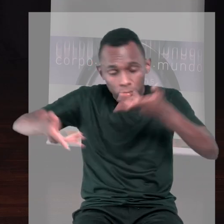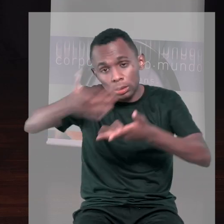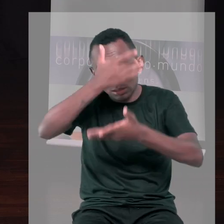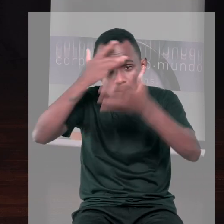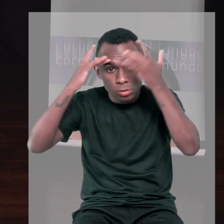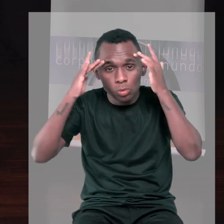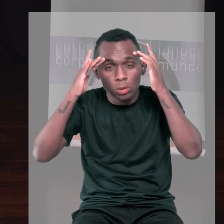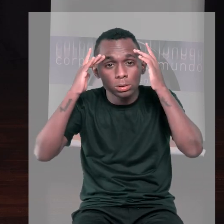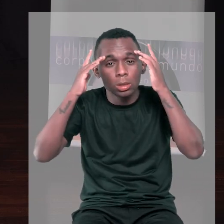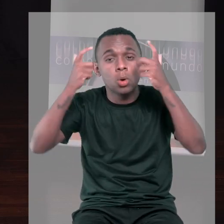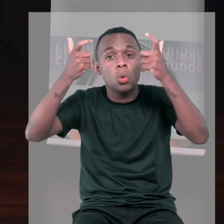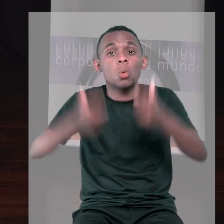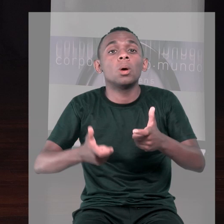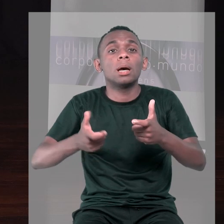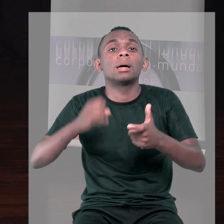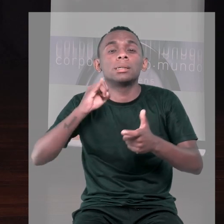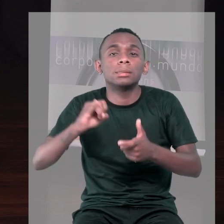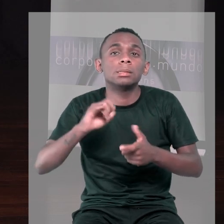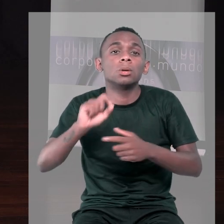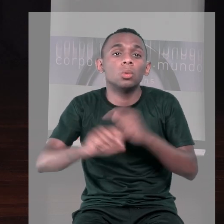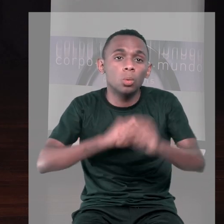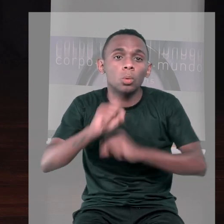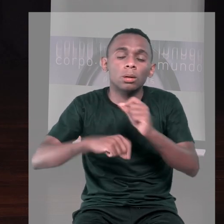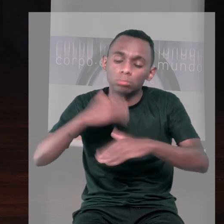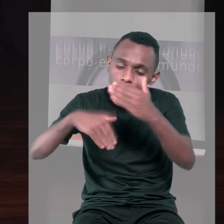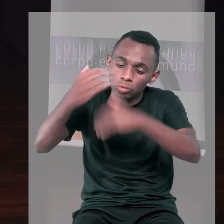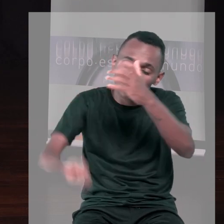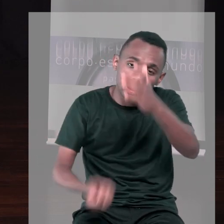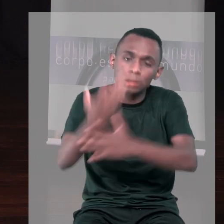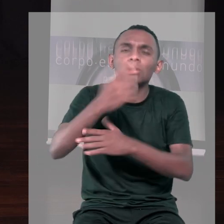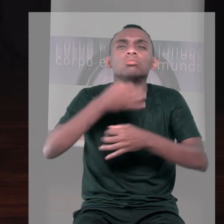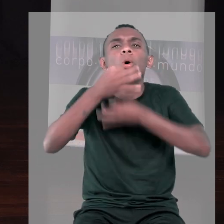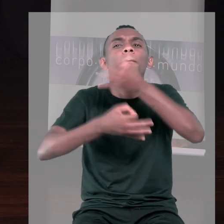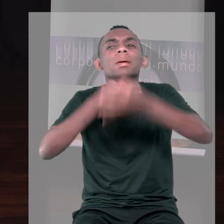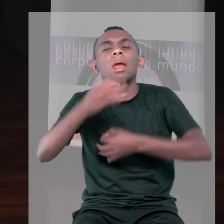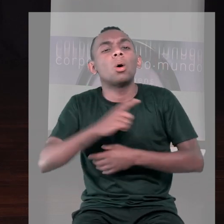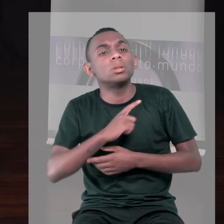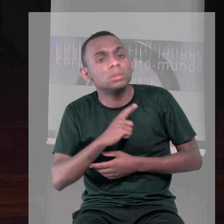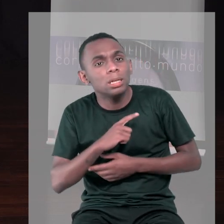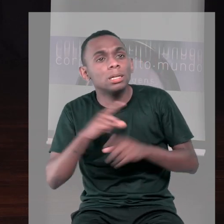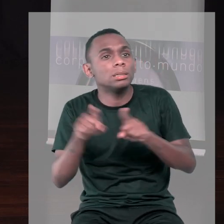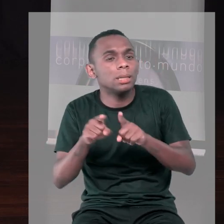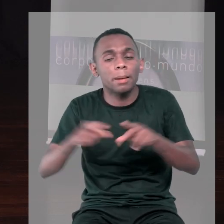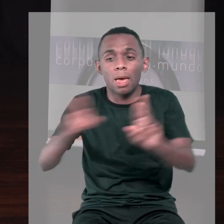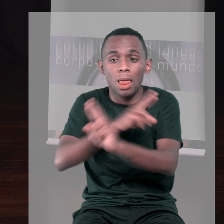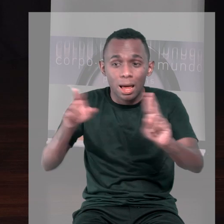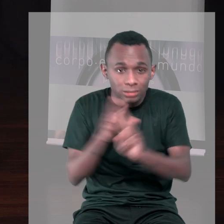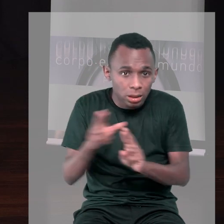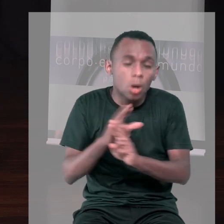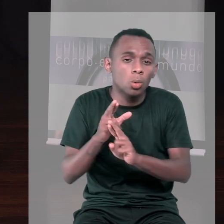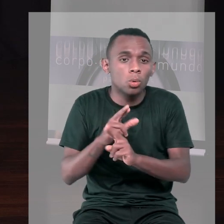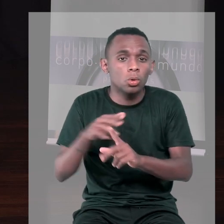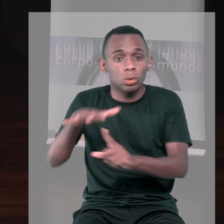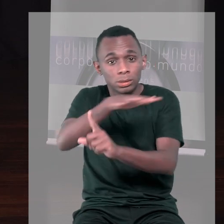tem entre suas causas a neutralização da capacidade de pensar. Além disso, requer também um